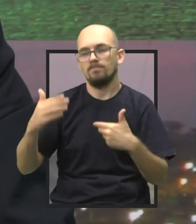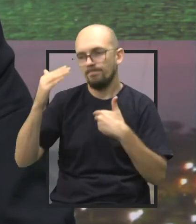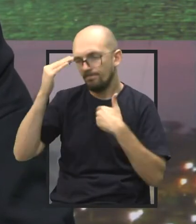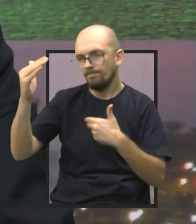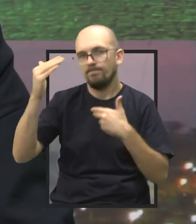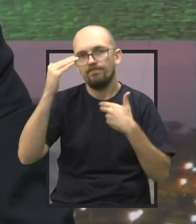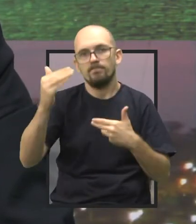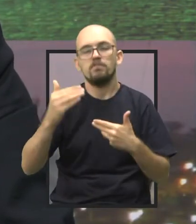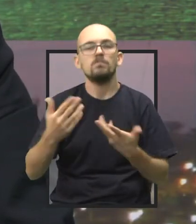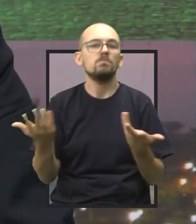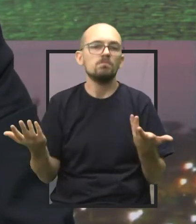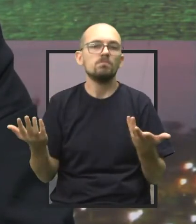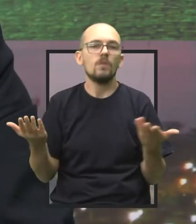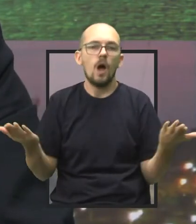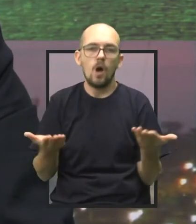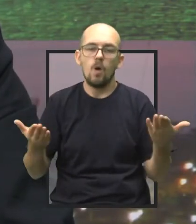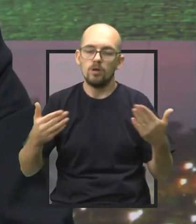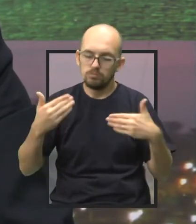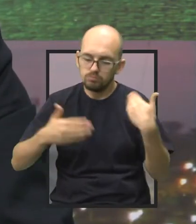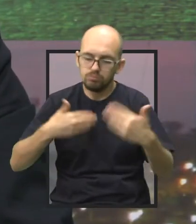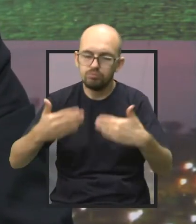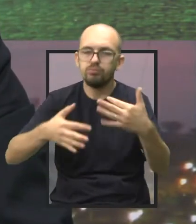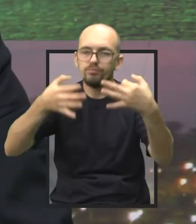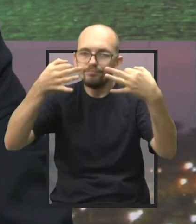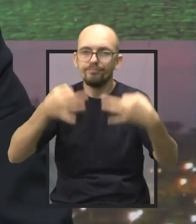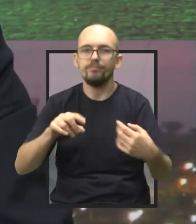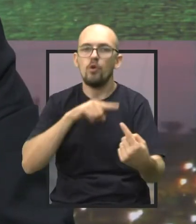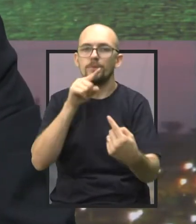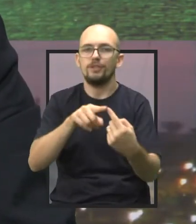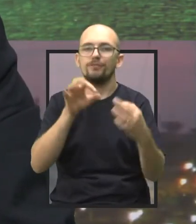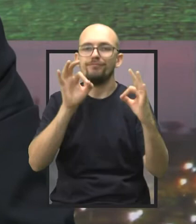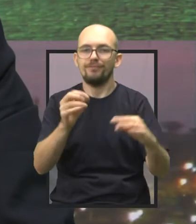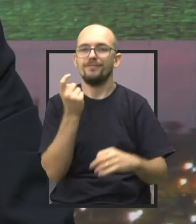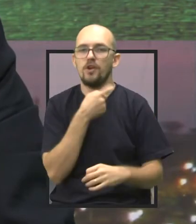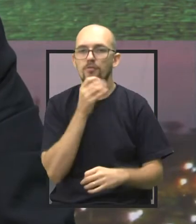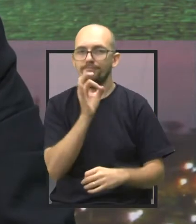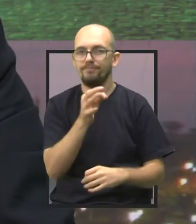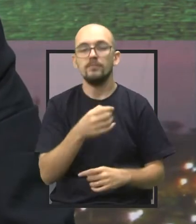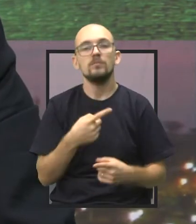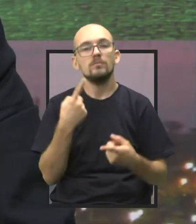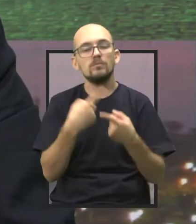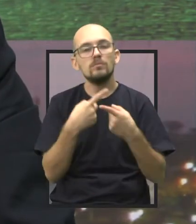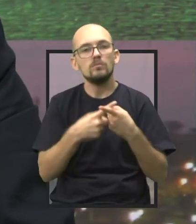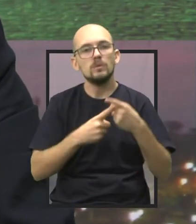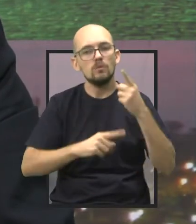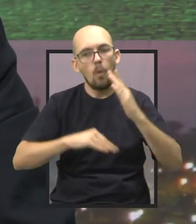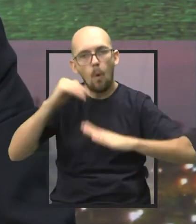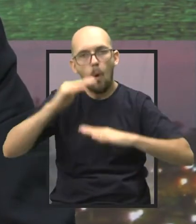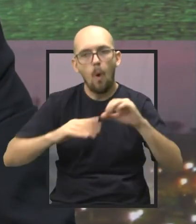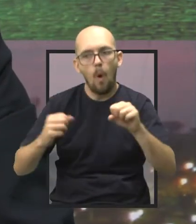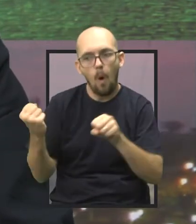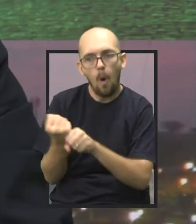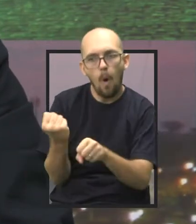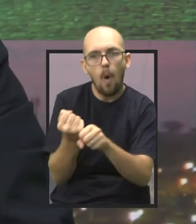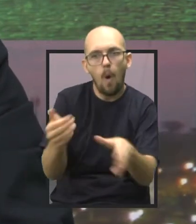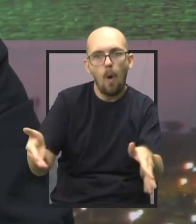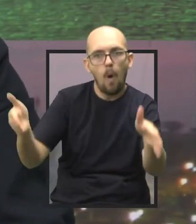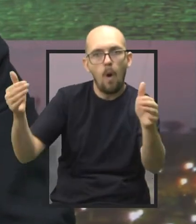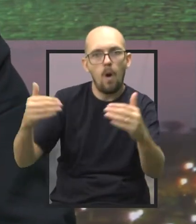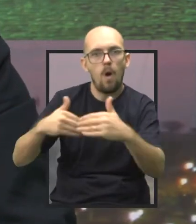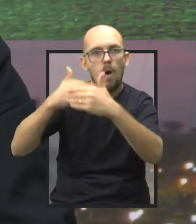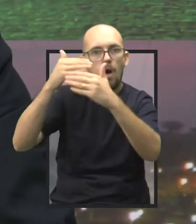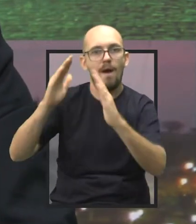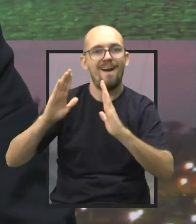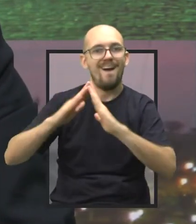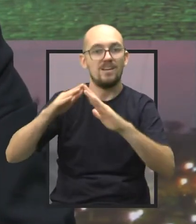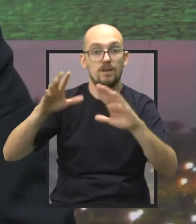e a gente vai com toda certeza cumprir essa meta, né, Val? Os empreendimentos de faixa 1 em Jaú,